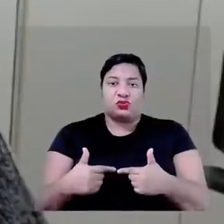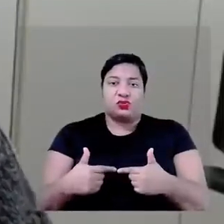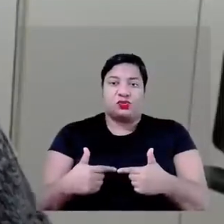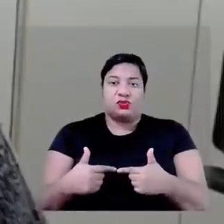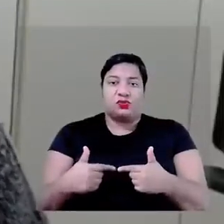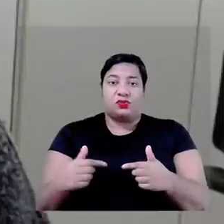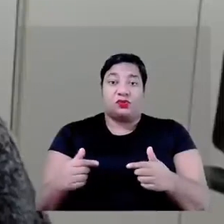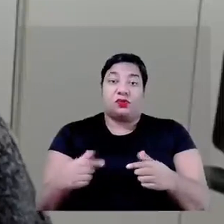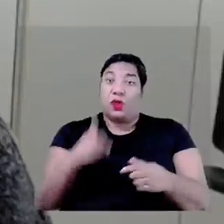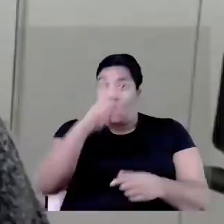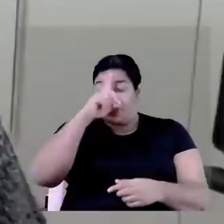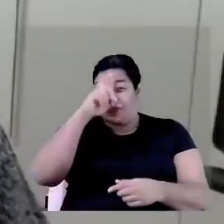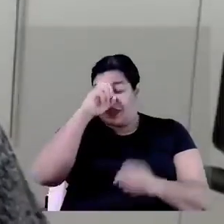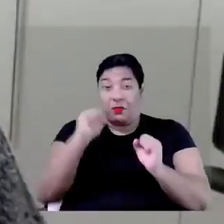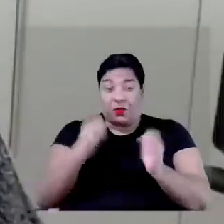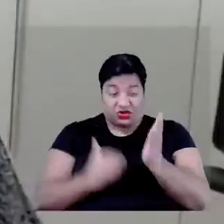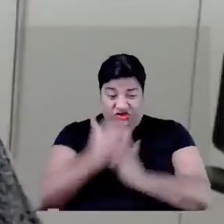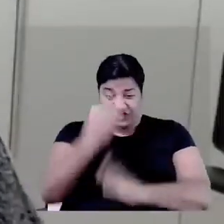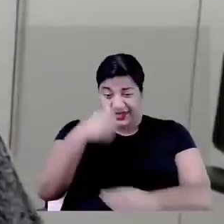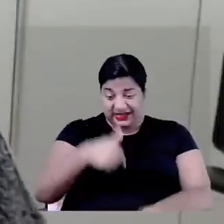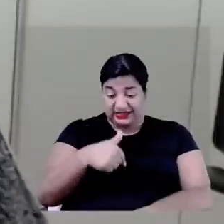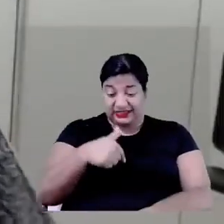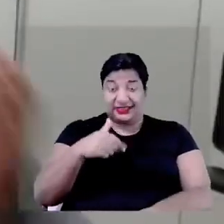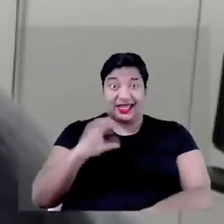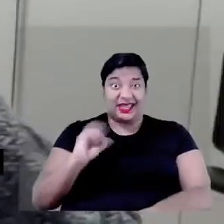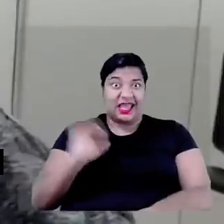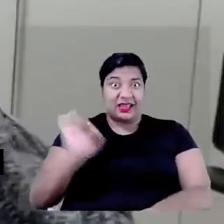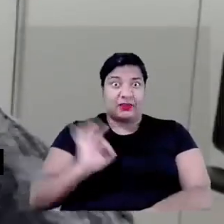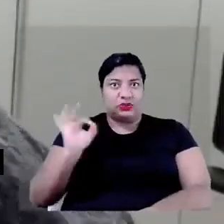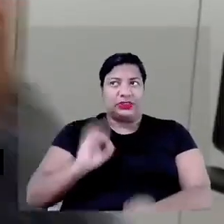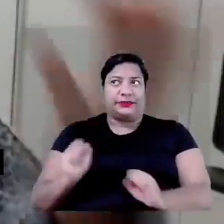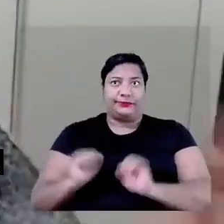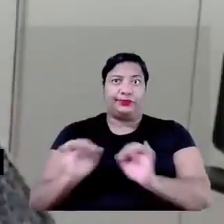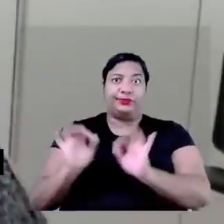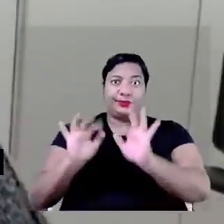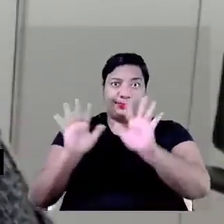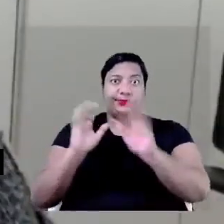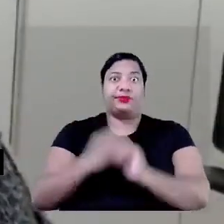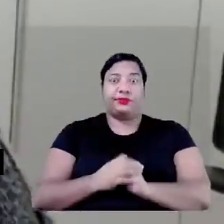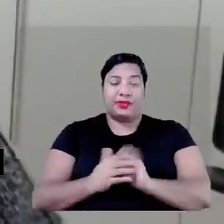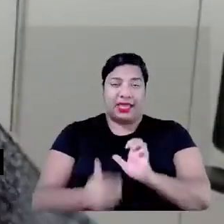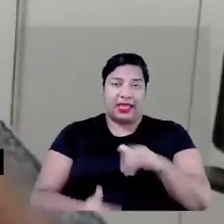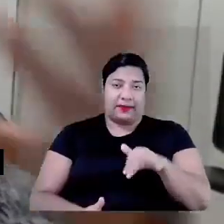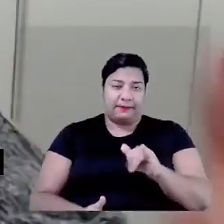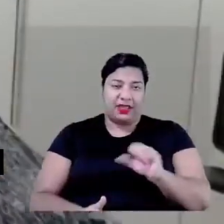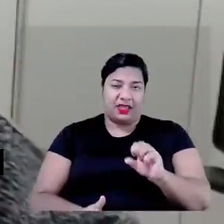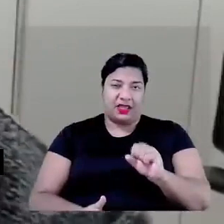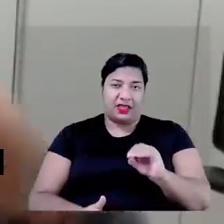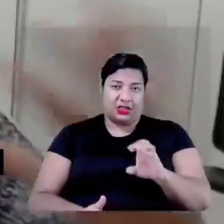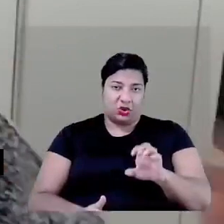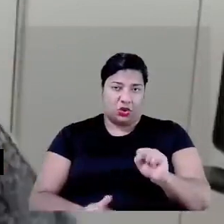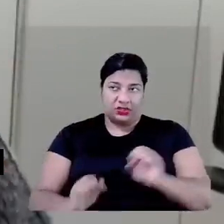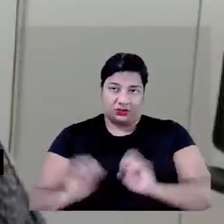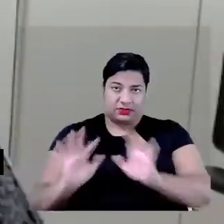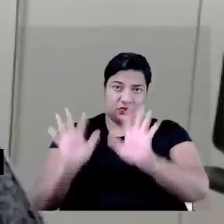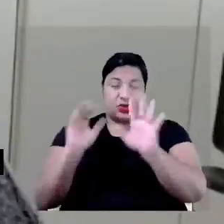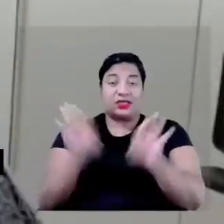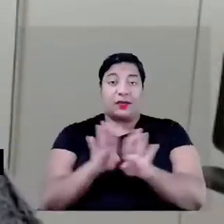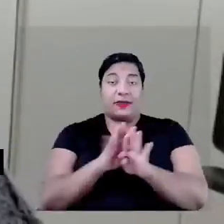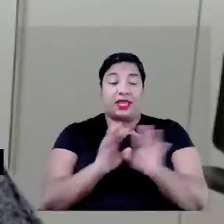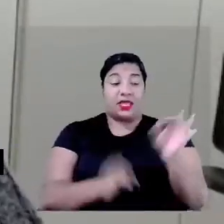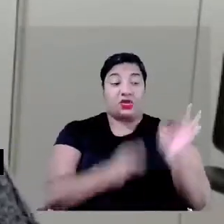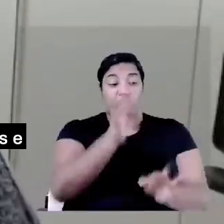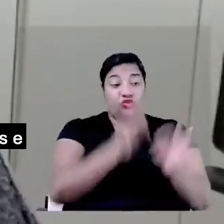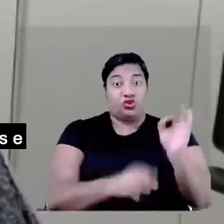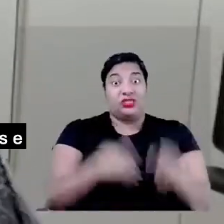hospitais, isso pode chegar a 70% dentro do inventário de emissões. E dentro de um órgão da justiça eleitoral, por outro lado, a questão da frota vai ser